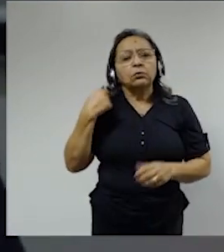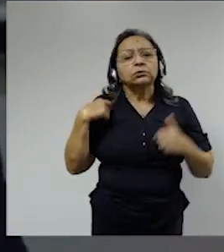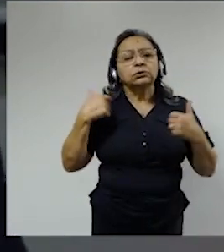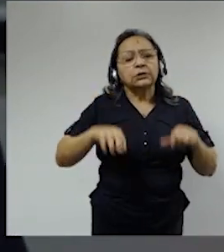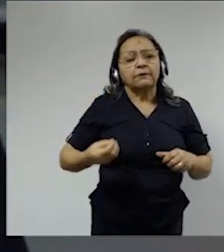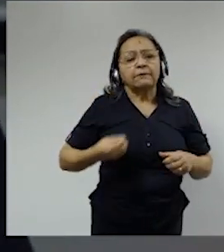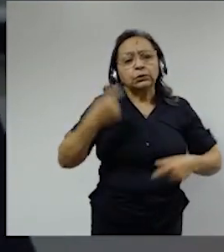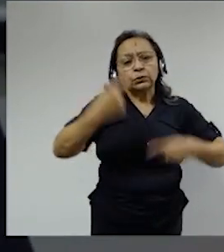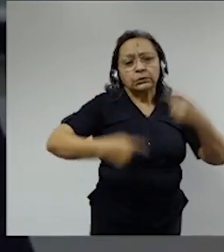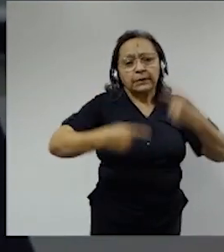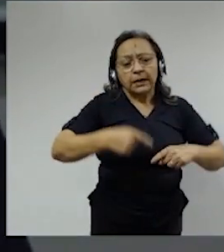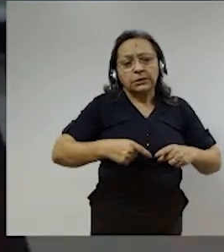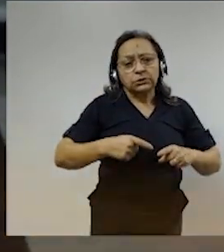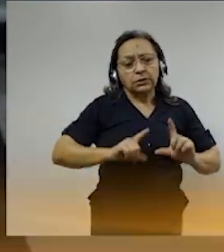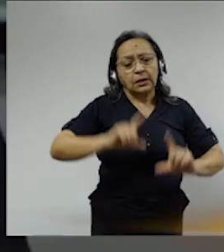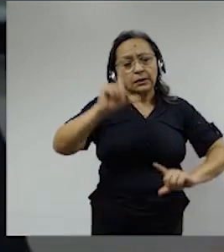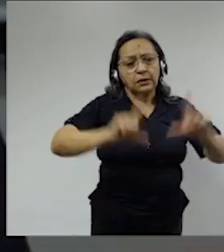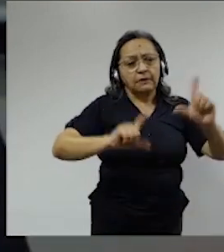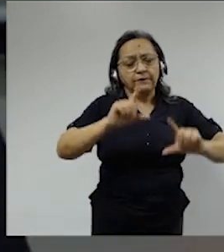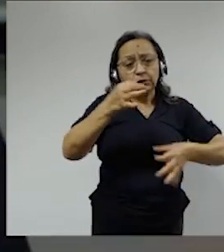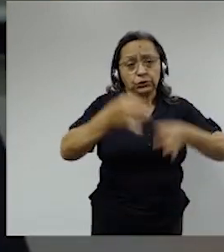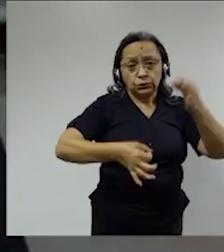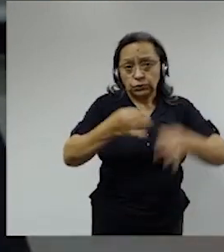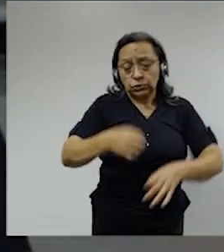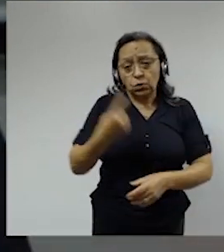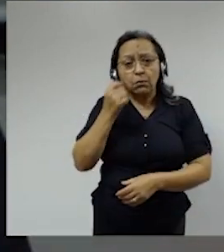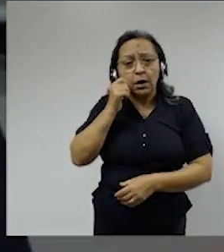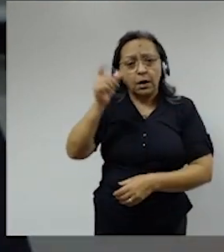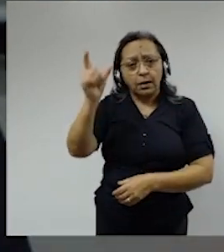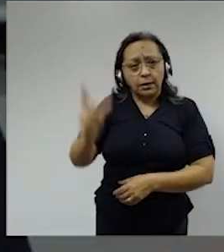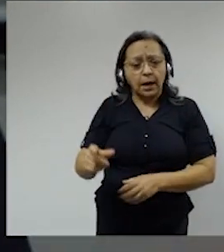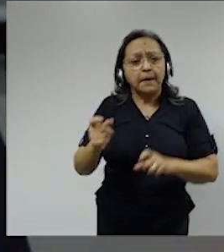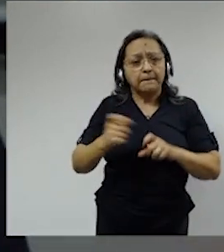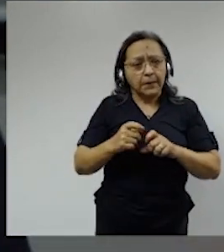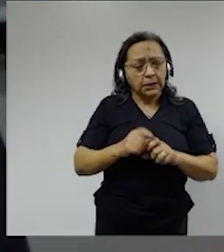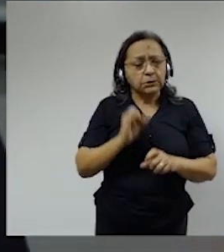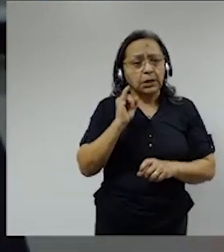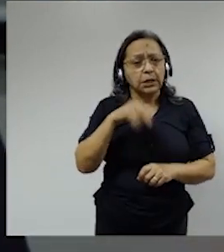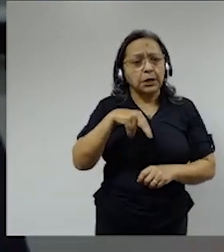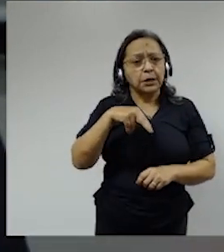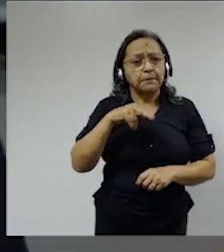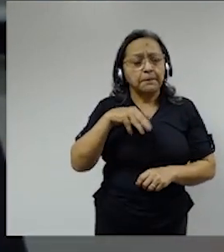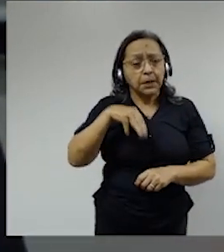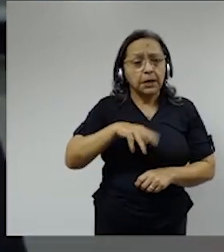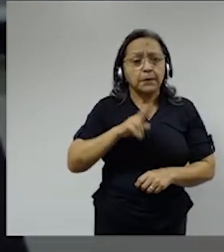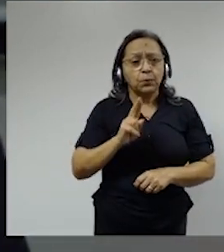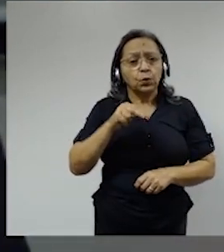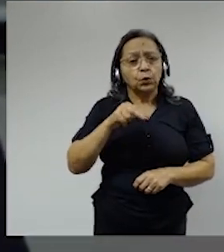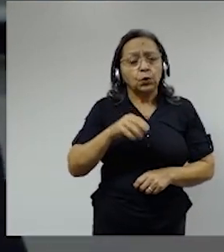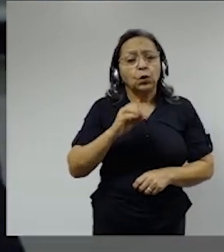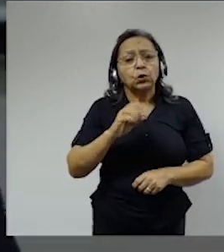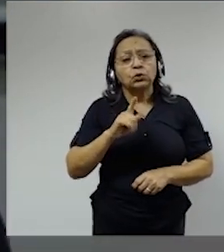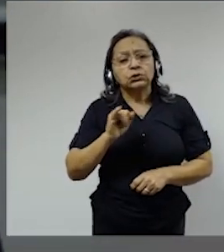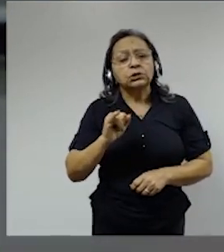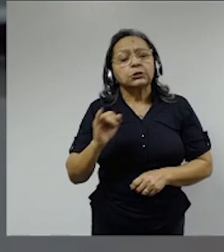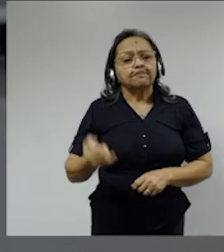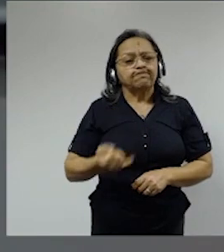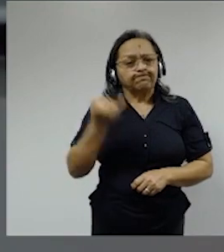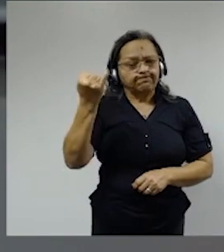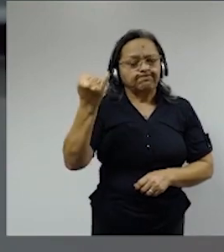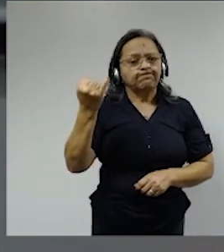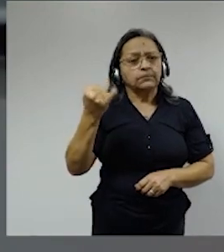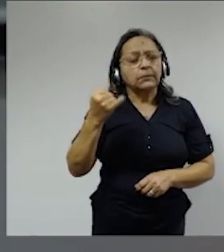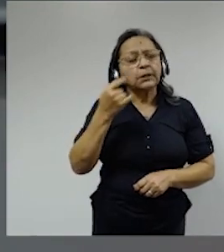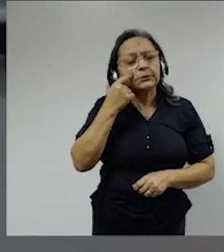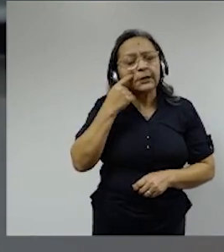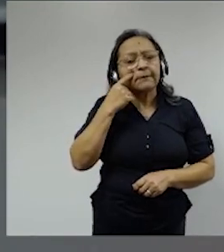TV Justiça com uma imunologista brilhante de Brasília, doutora Joana Dar, onde a gente estava exatamente